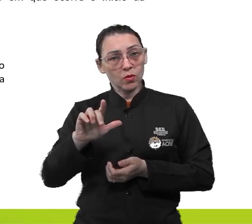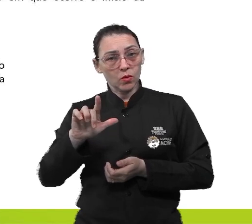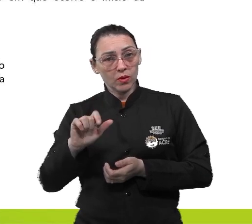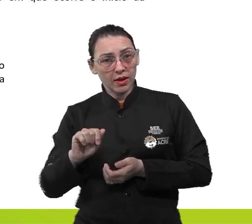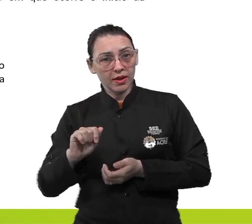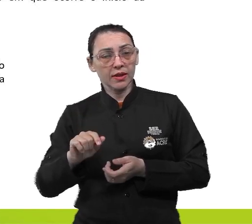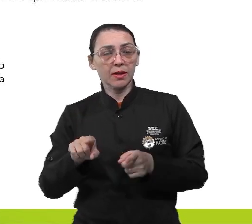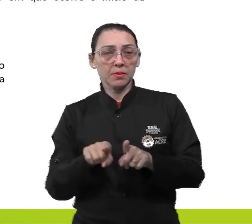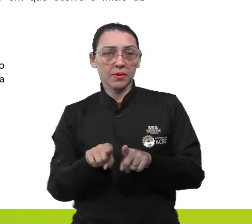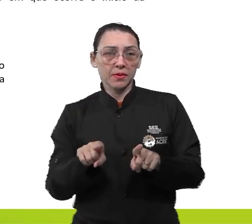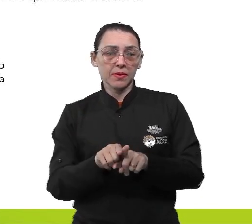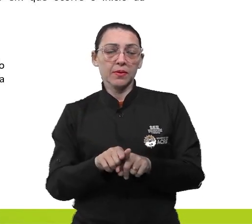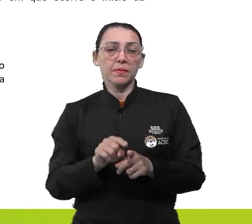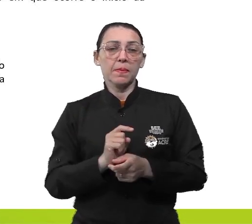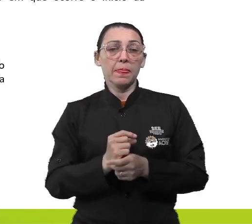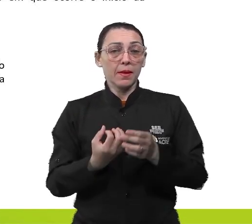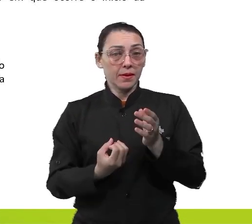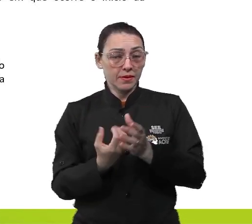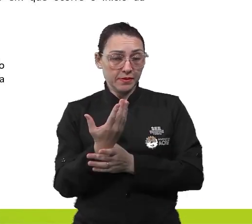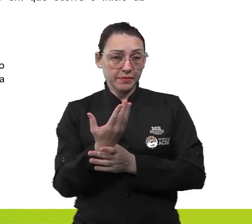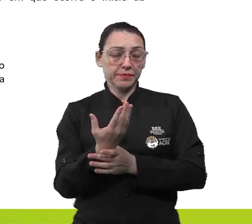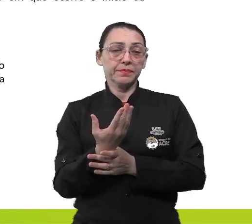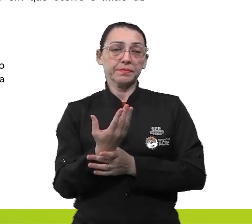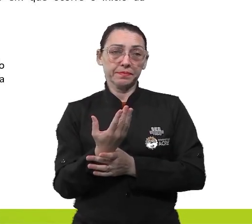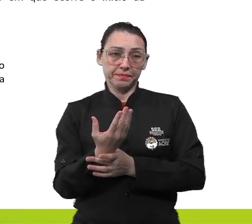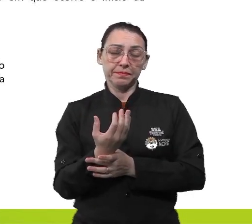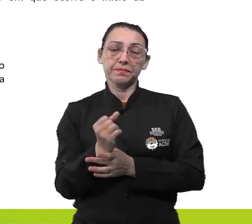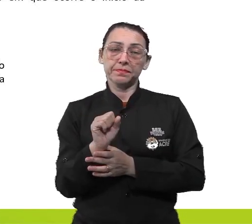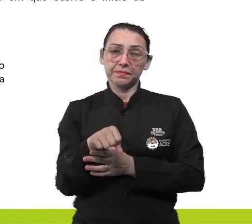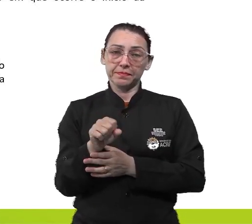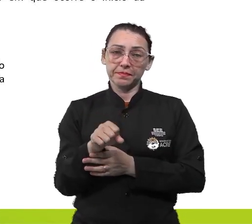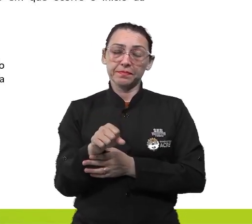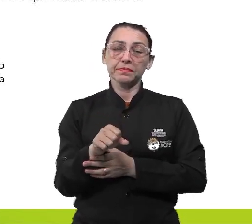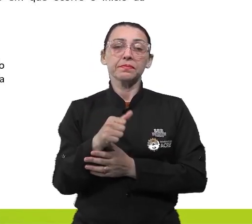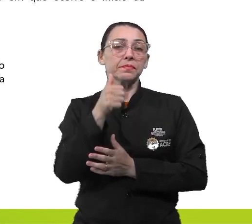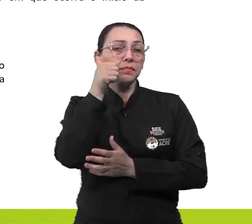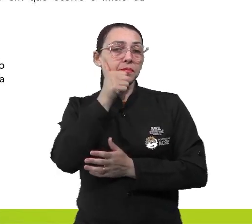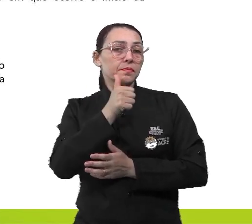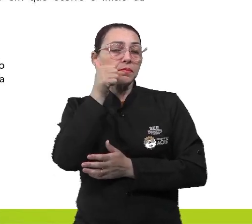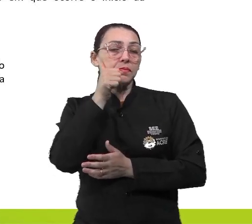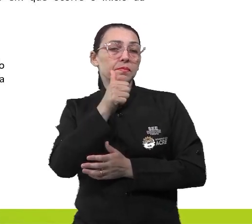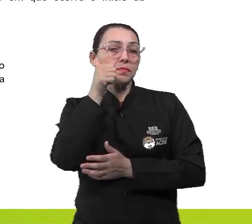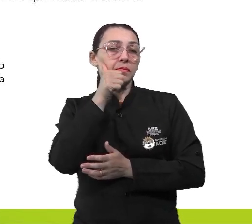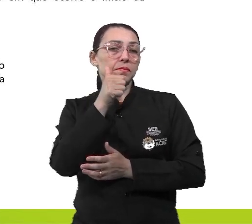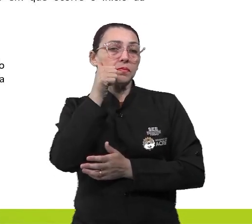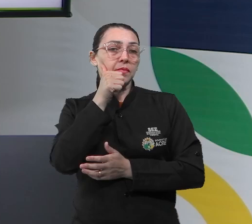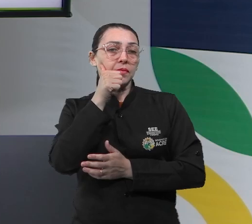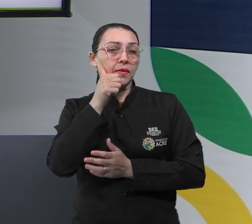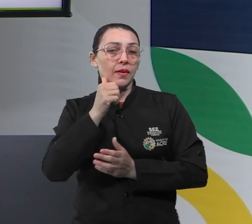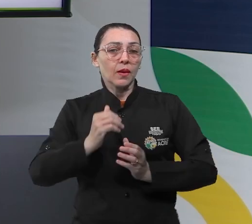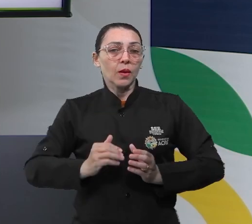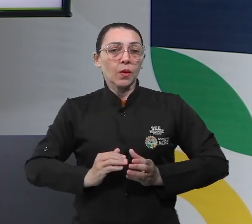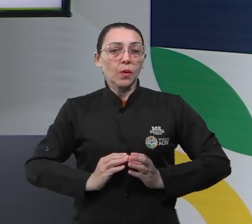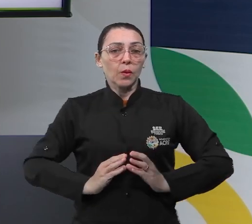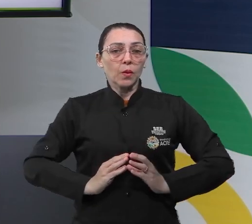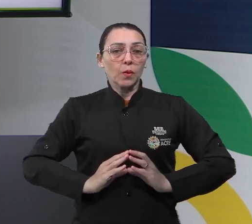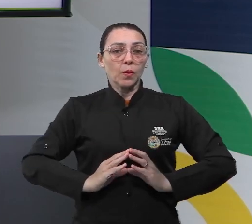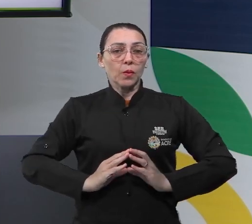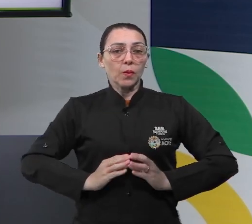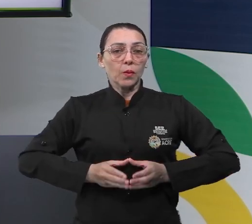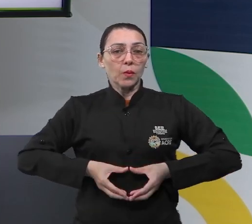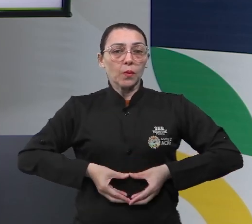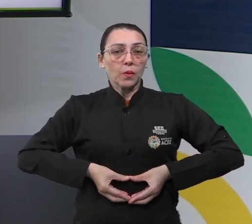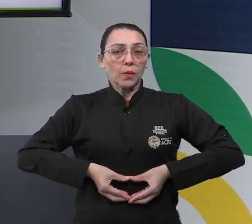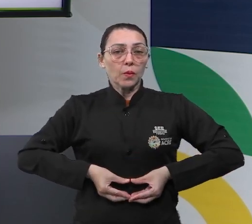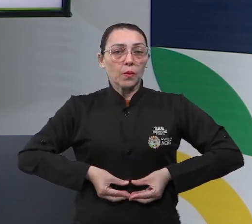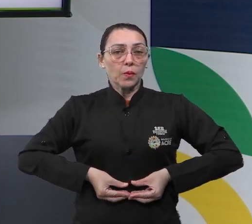sem. E tem os órgãos reprodutores. Sim, pessoal, no caso das mulheres, elas conseguem viver sem o útero, sem os ovários. São